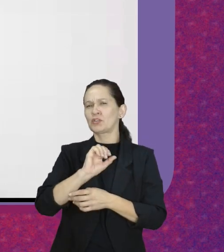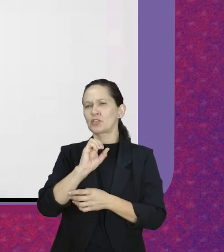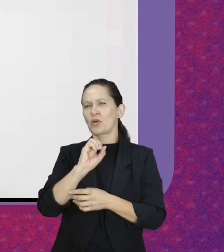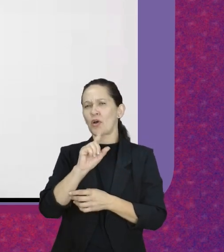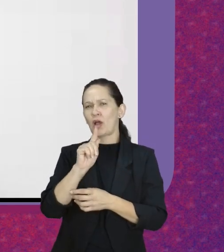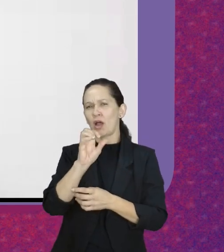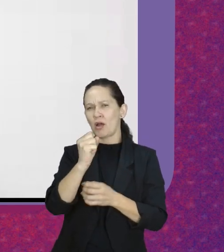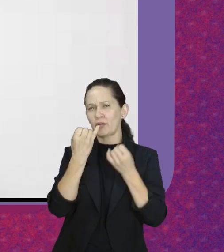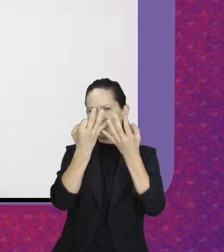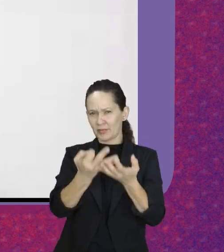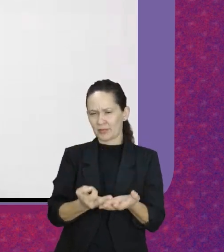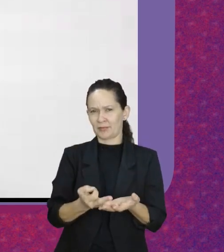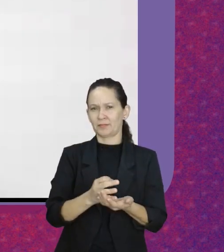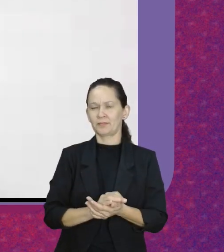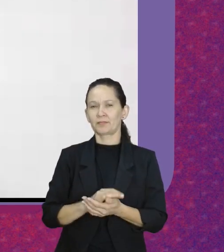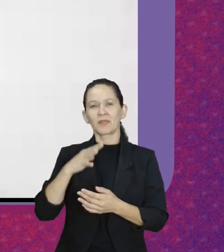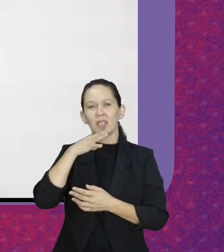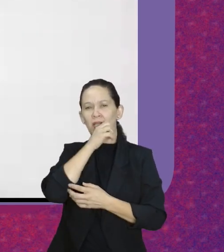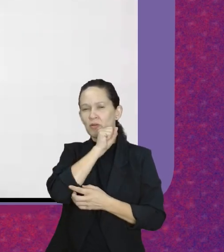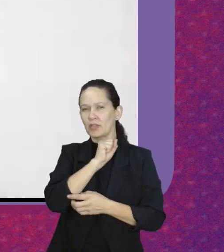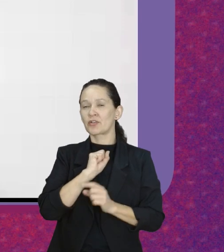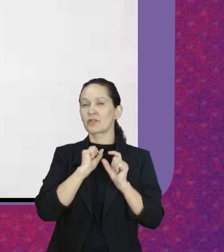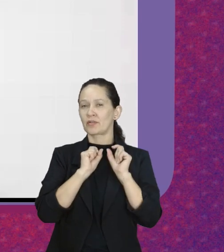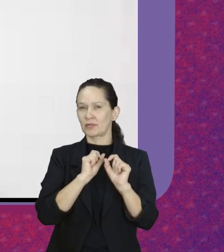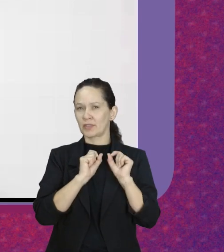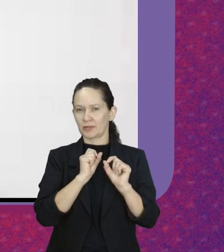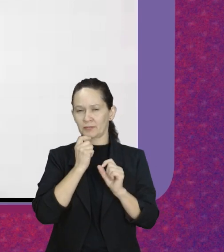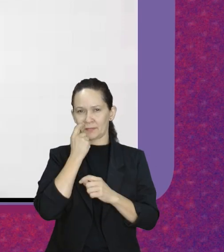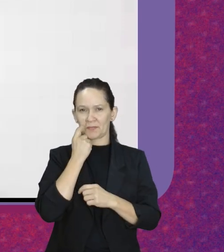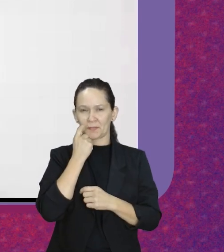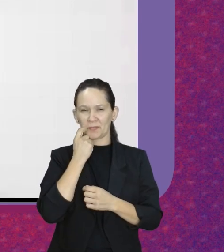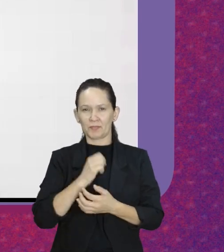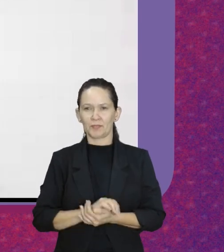Olga. Então, eu acho que nada mais